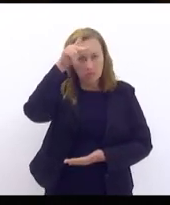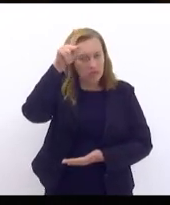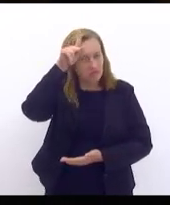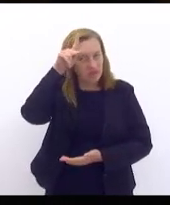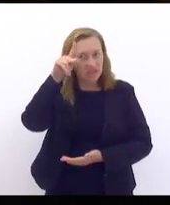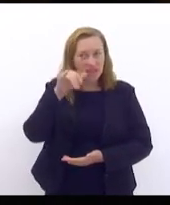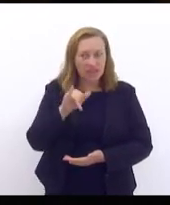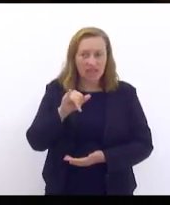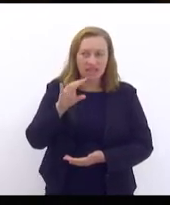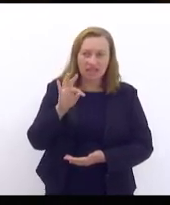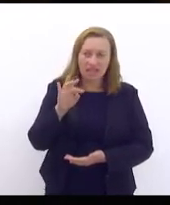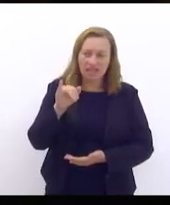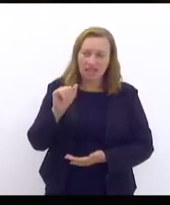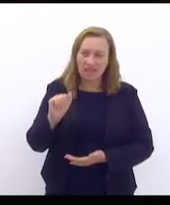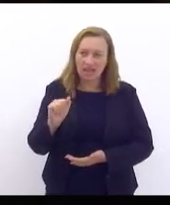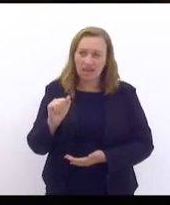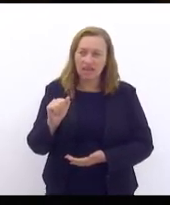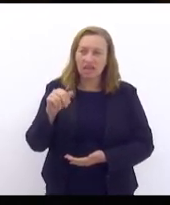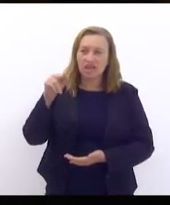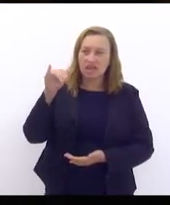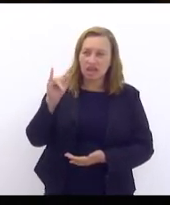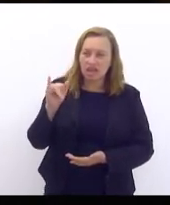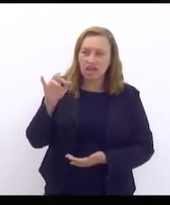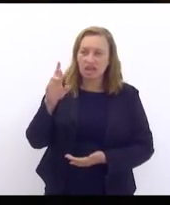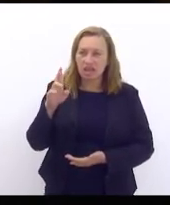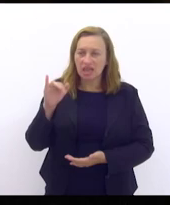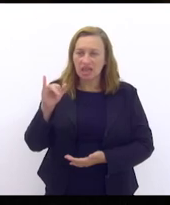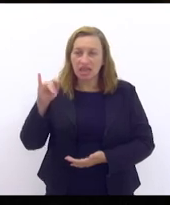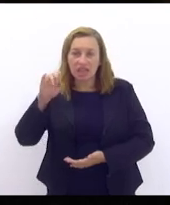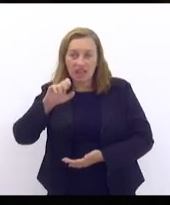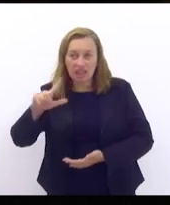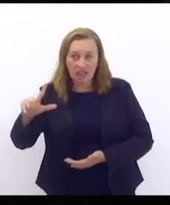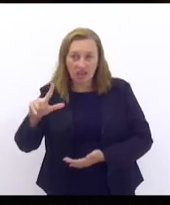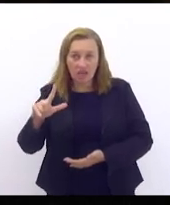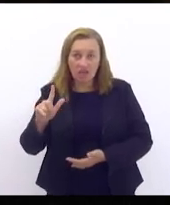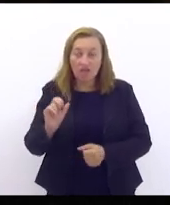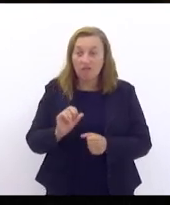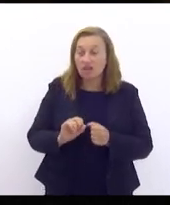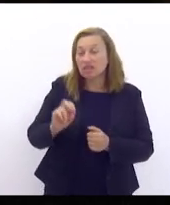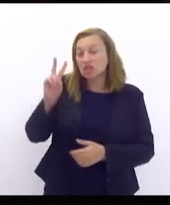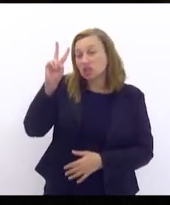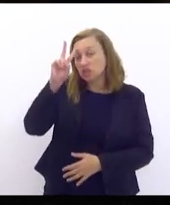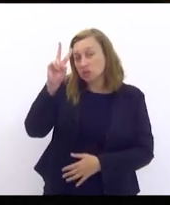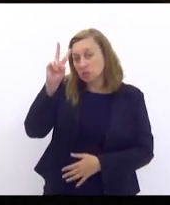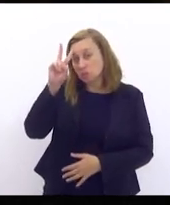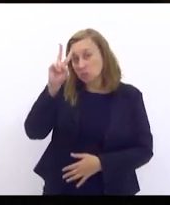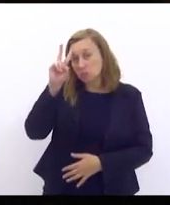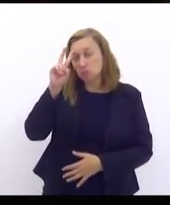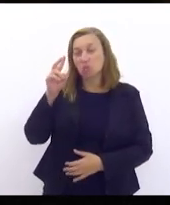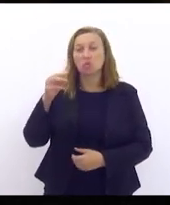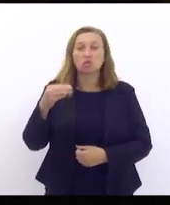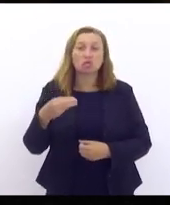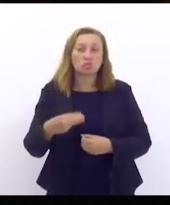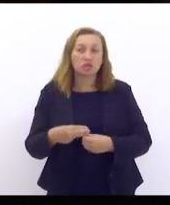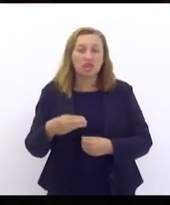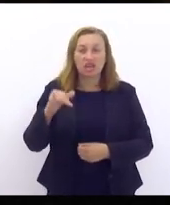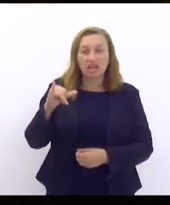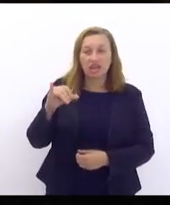Itatiaia, seu Irineu Nogueira, pretende realizar segunda-feira no município de